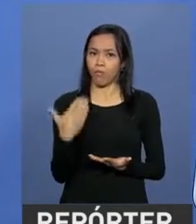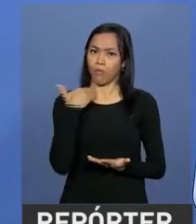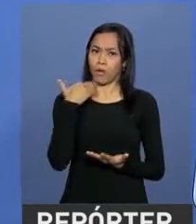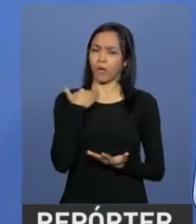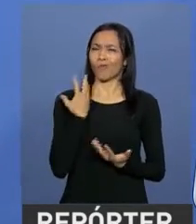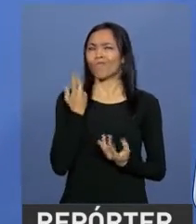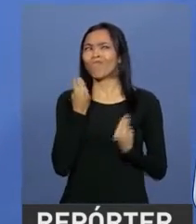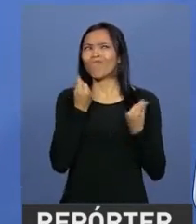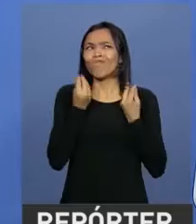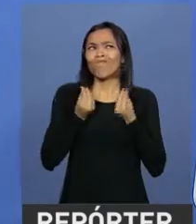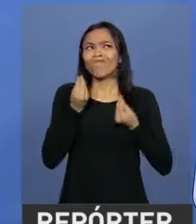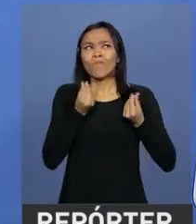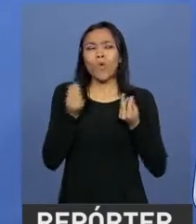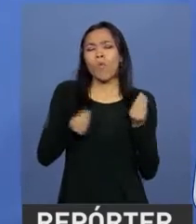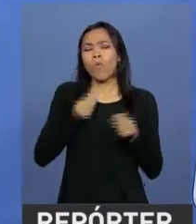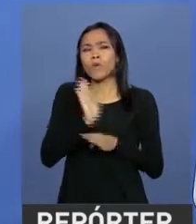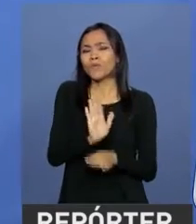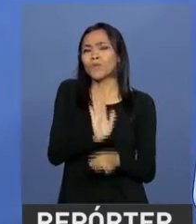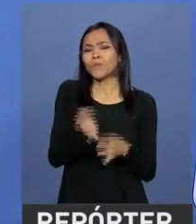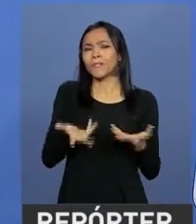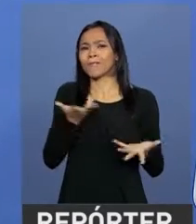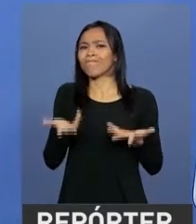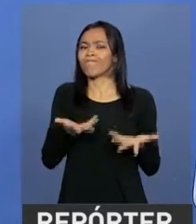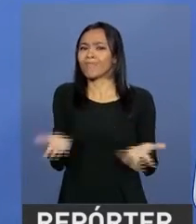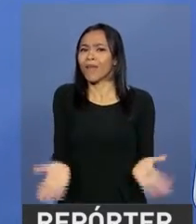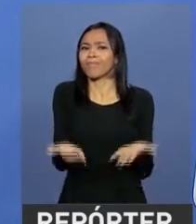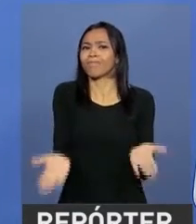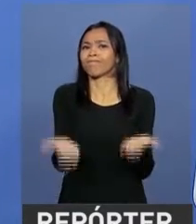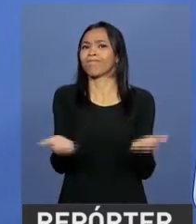poderia atuar de forma a preservar a